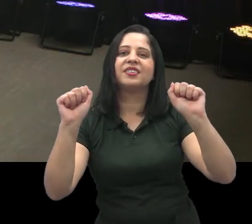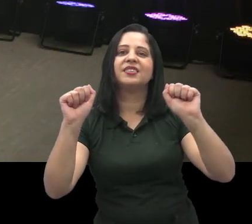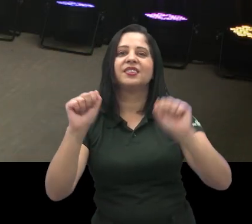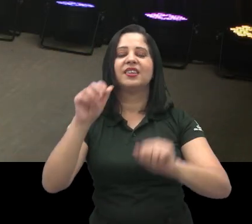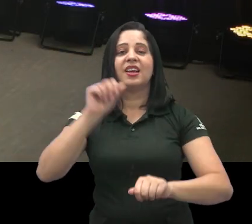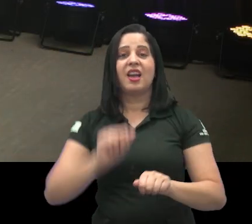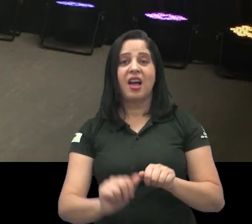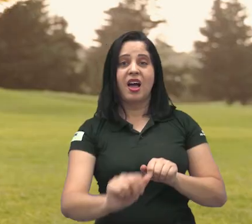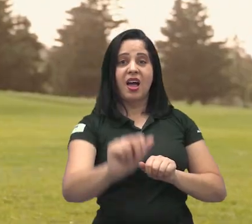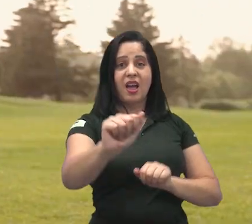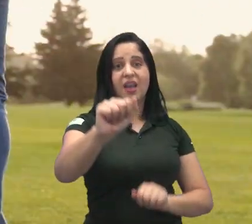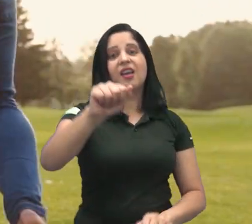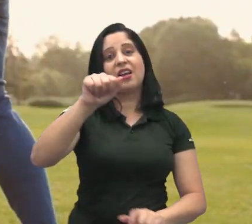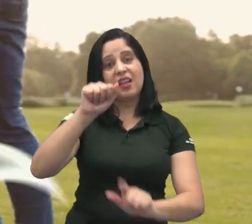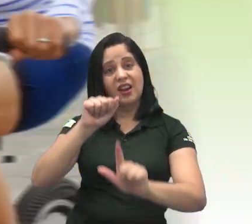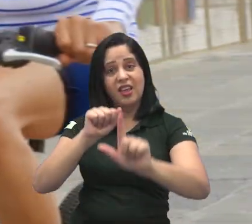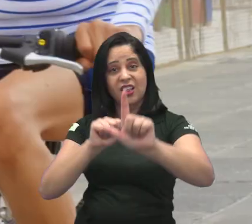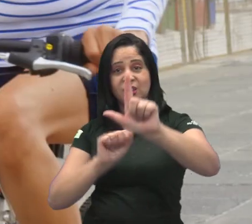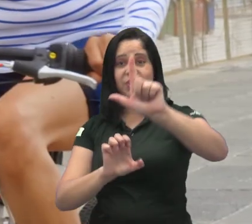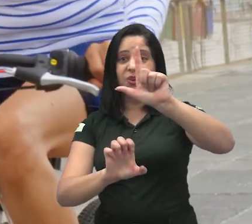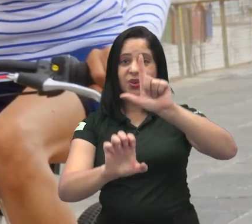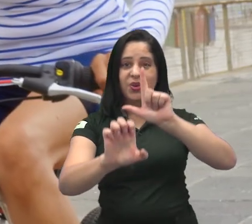aleluia,